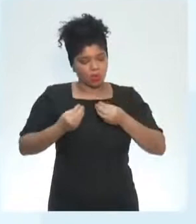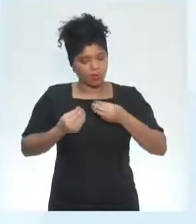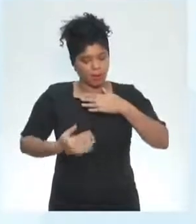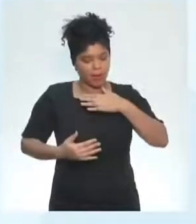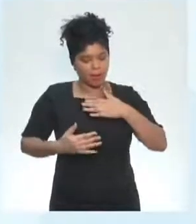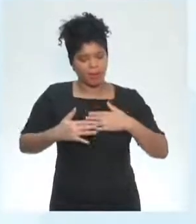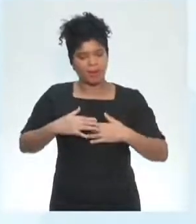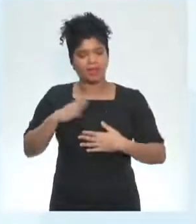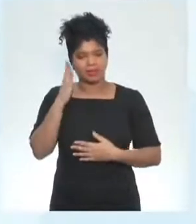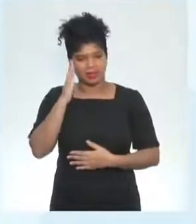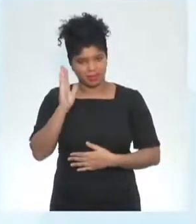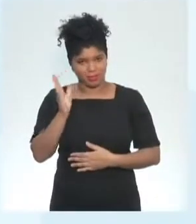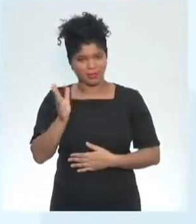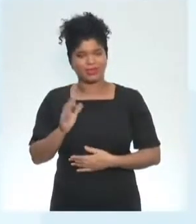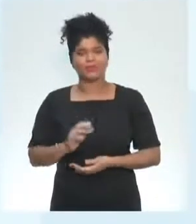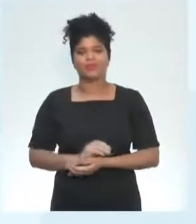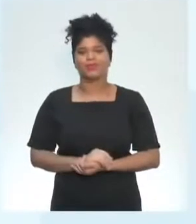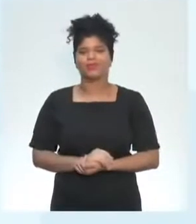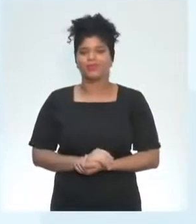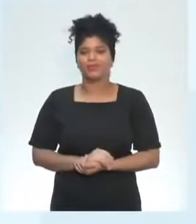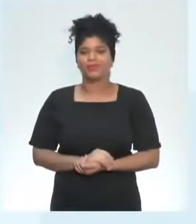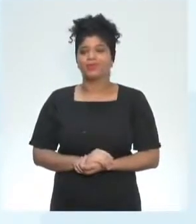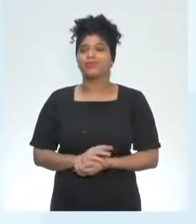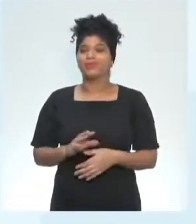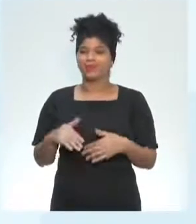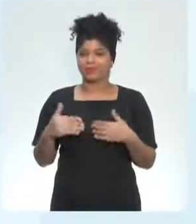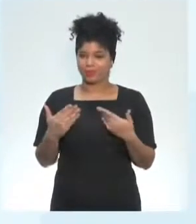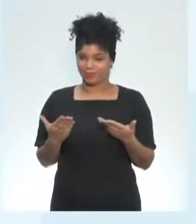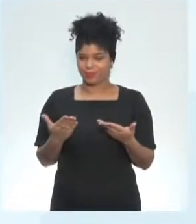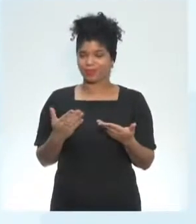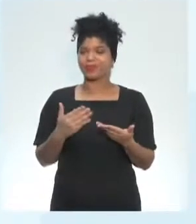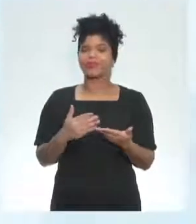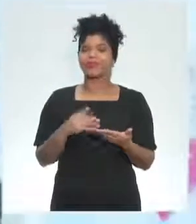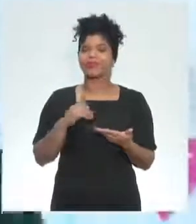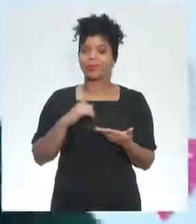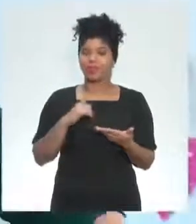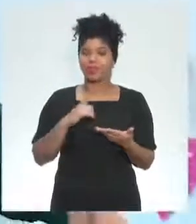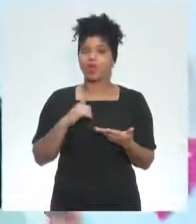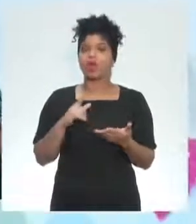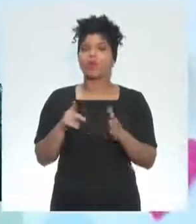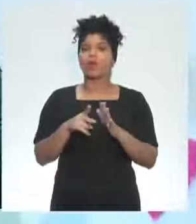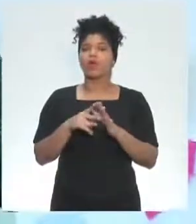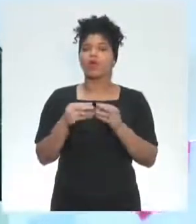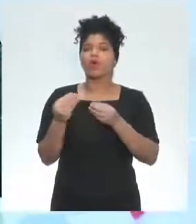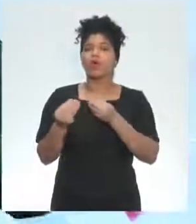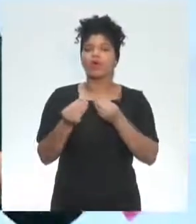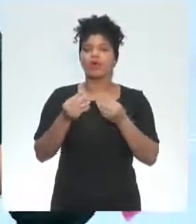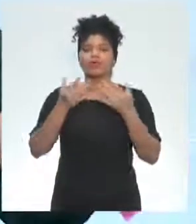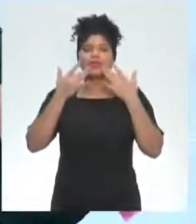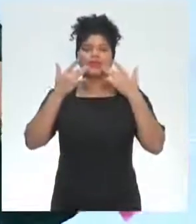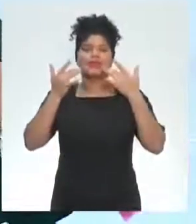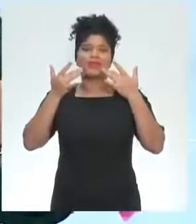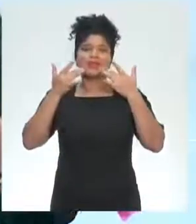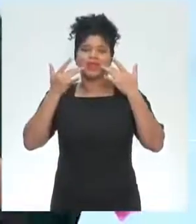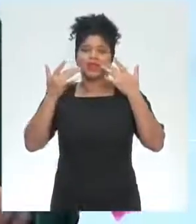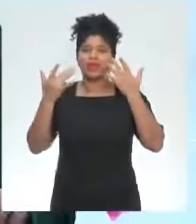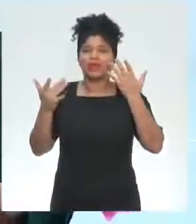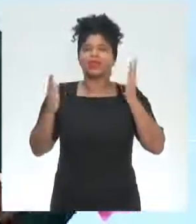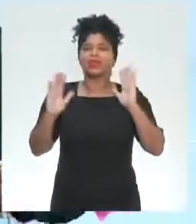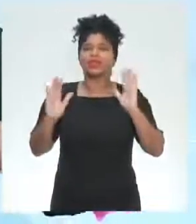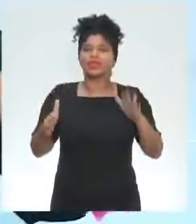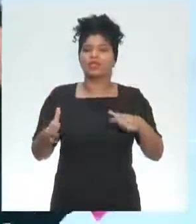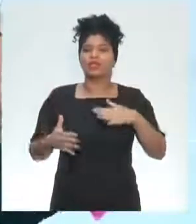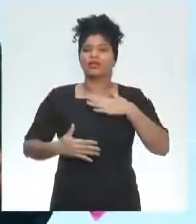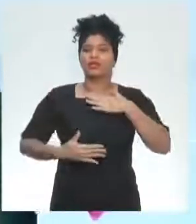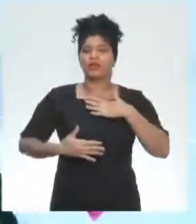bom? Tá? Então, gente, para confeccionar aí já a questão do espetáculo, né? Depois que eu já condicionei o corpo do